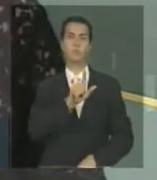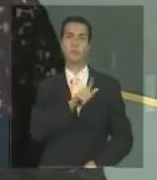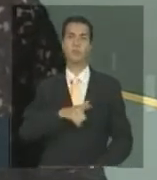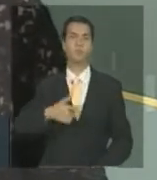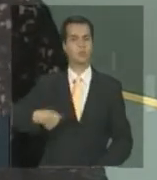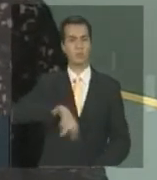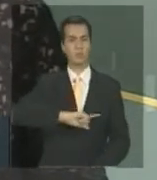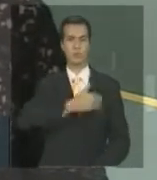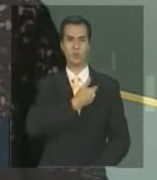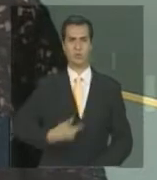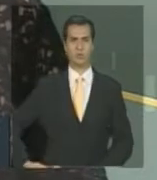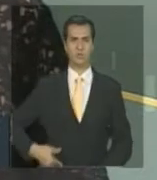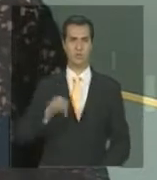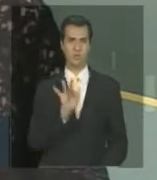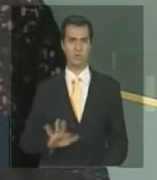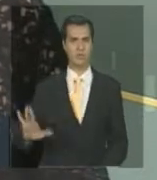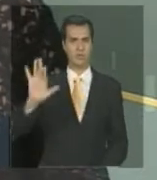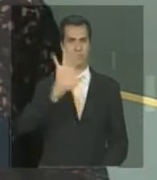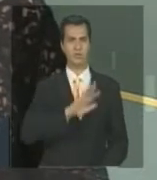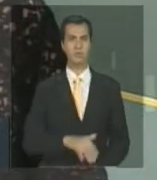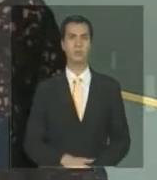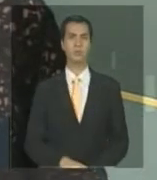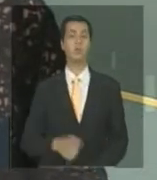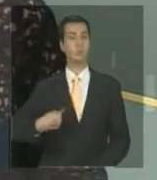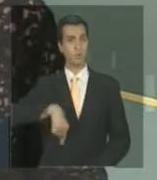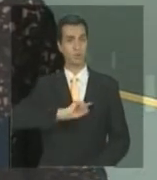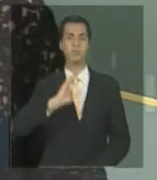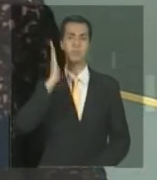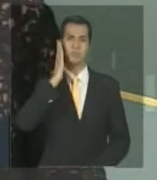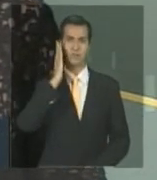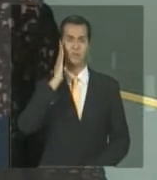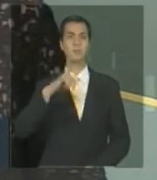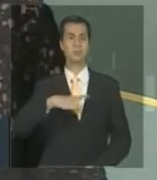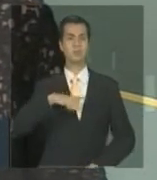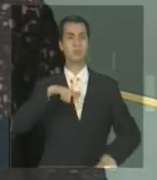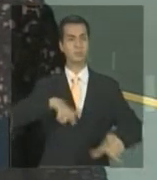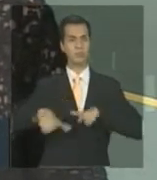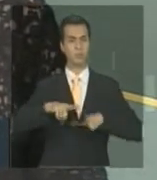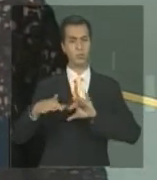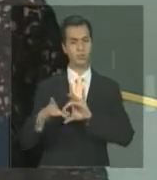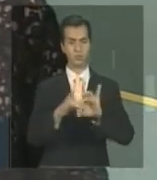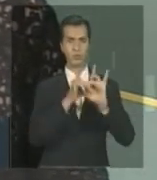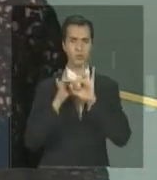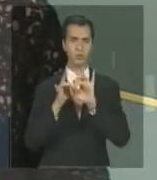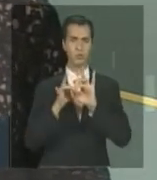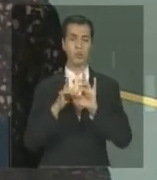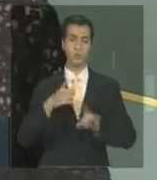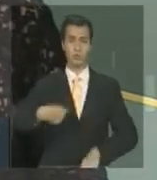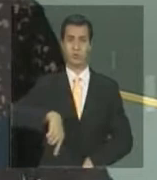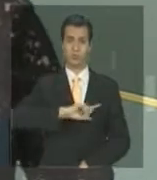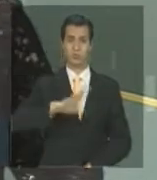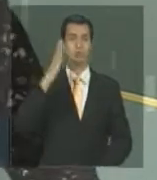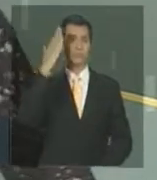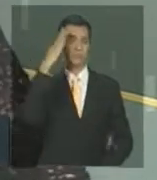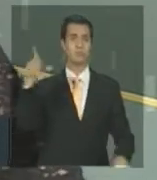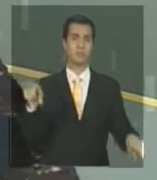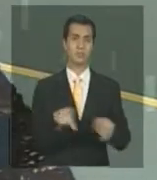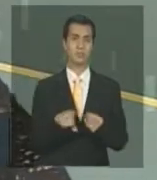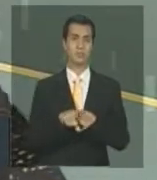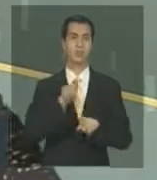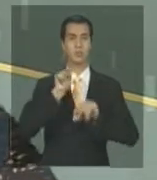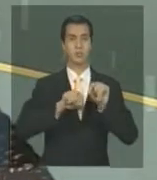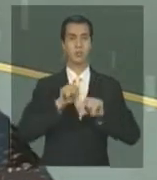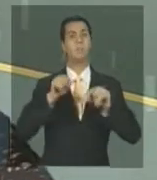governo. Sabemos que exige ação conjunta. E sabemos também que a atividade